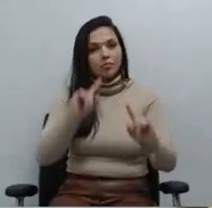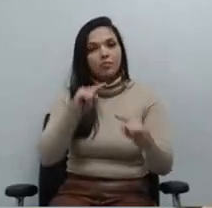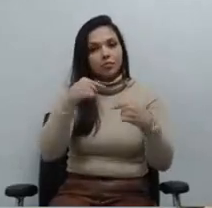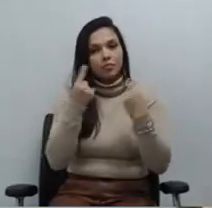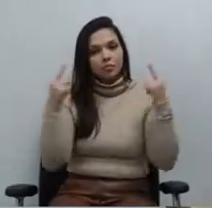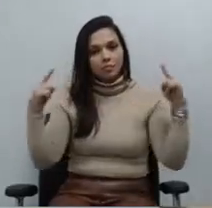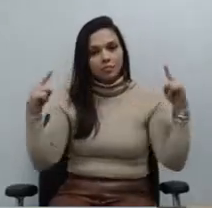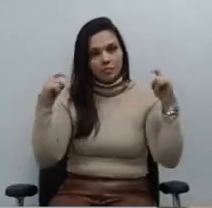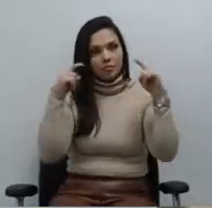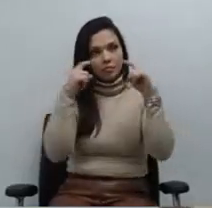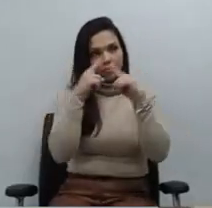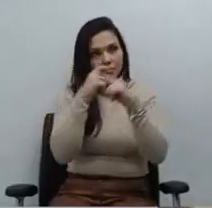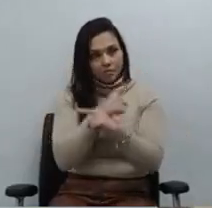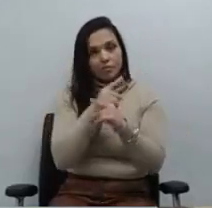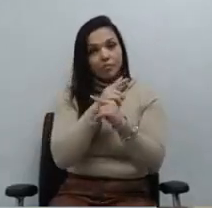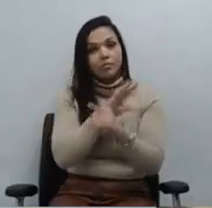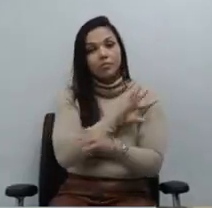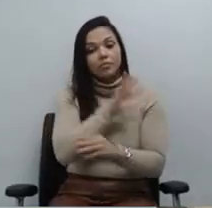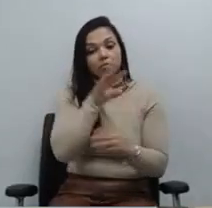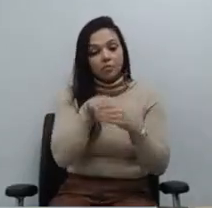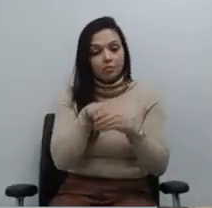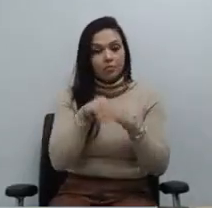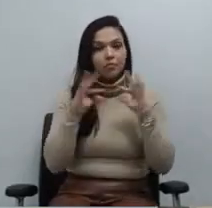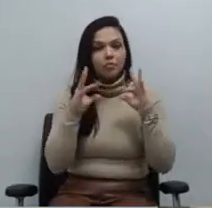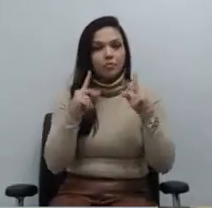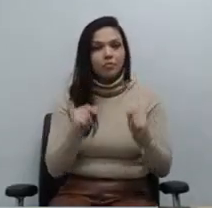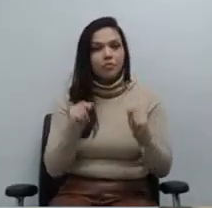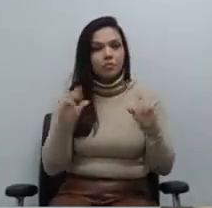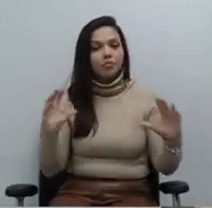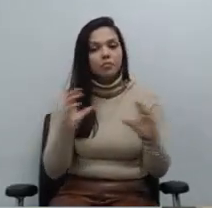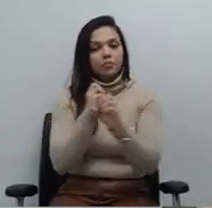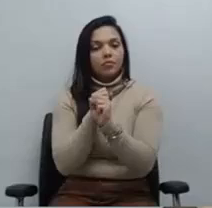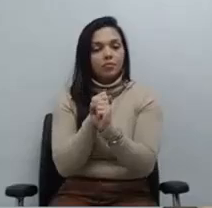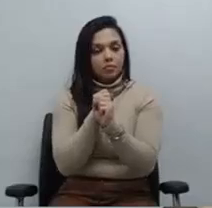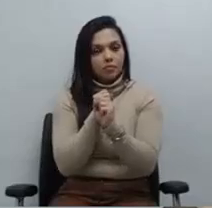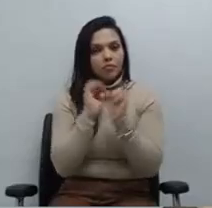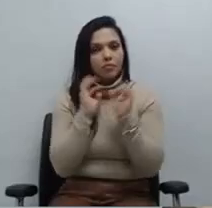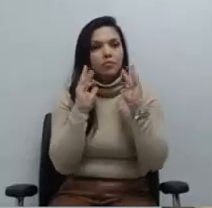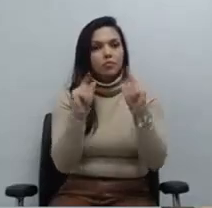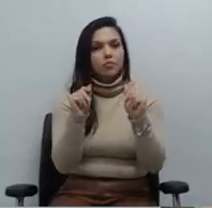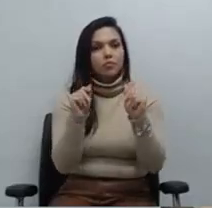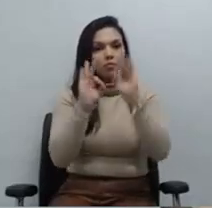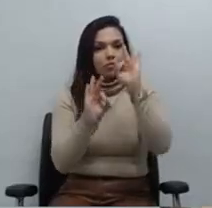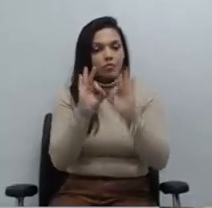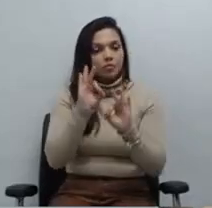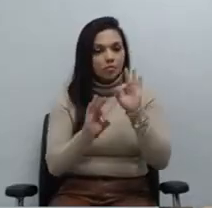fazer caber, né, todas as despesas, todos os projetos que nós gostaríamos de implementar,